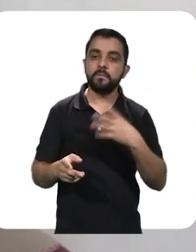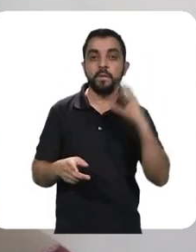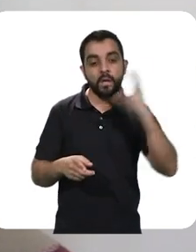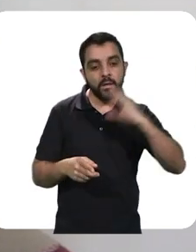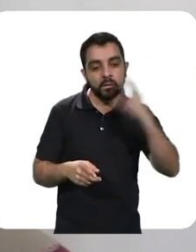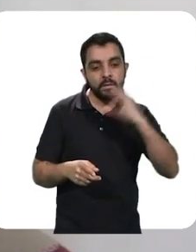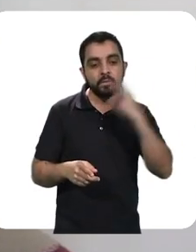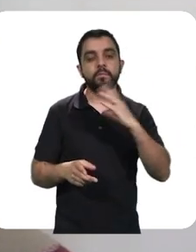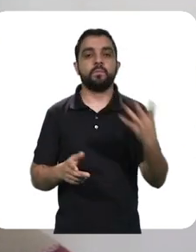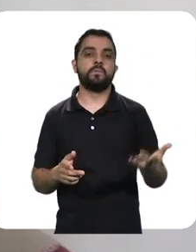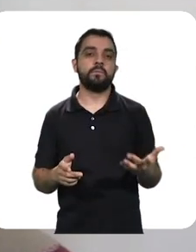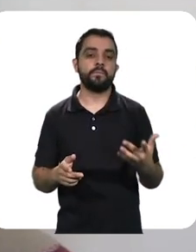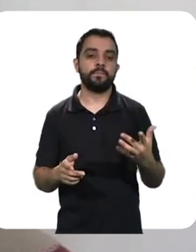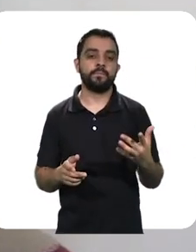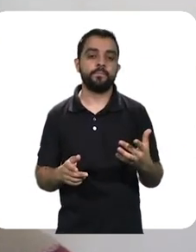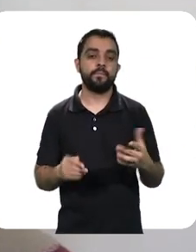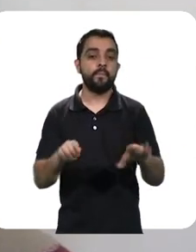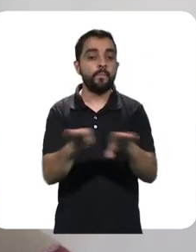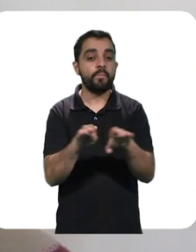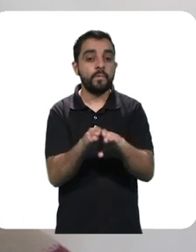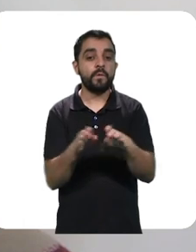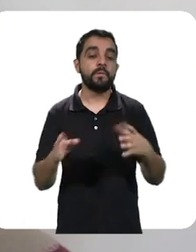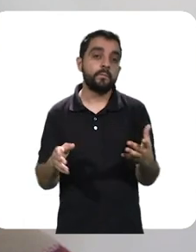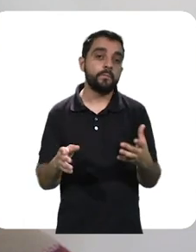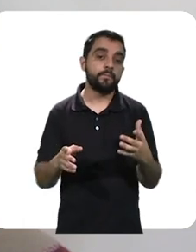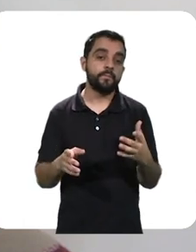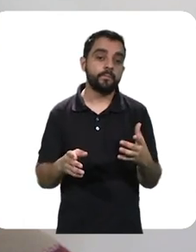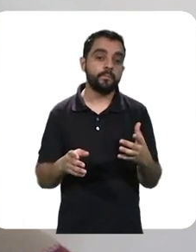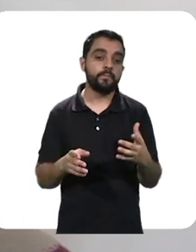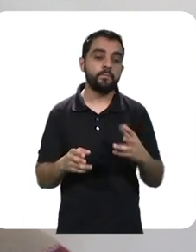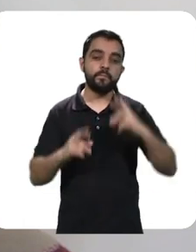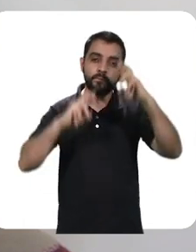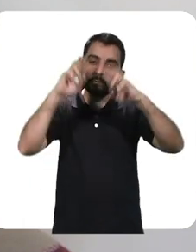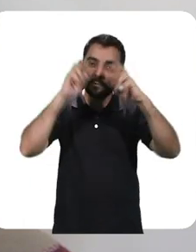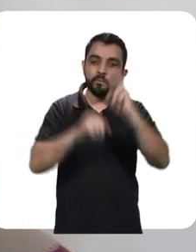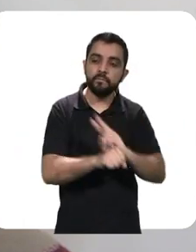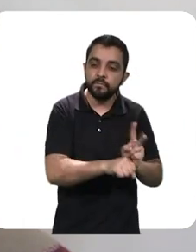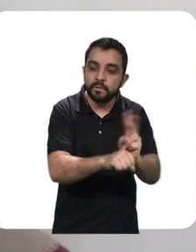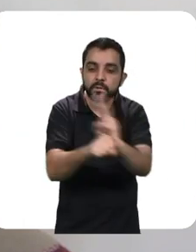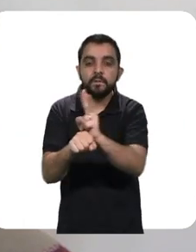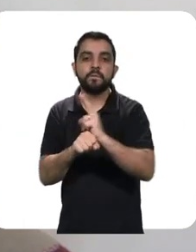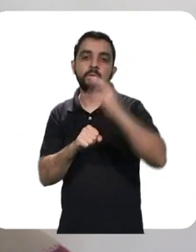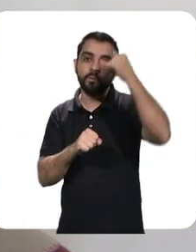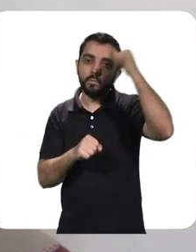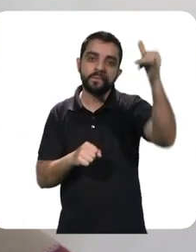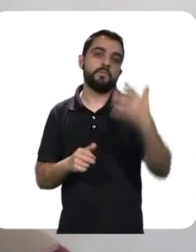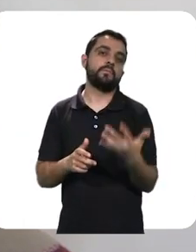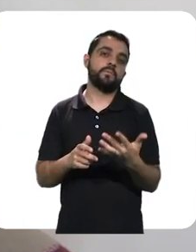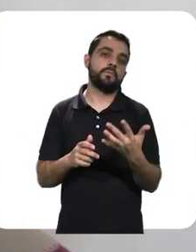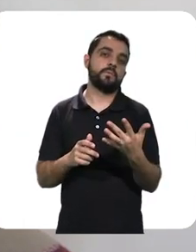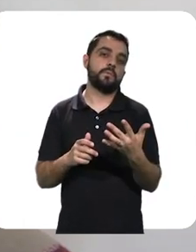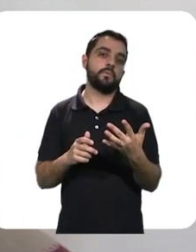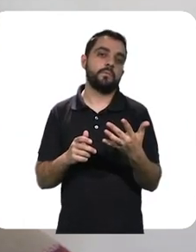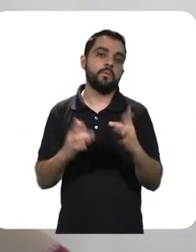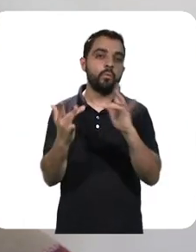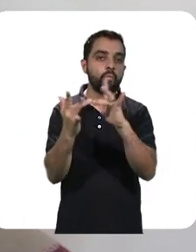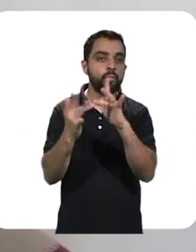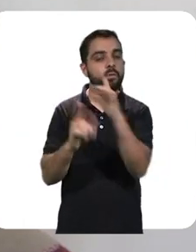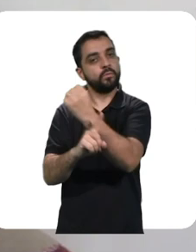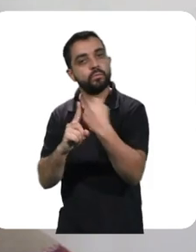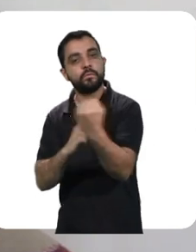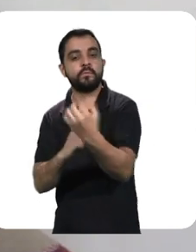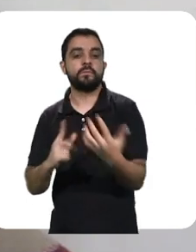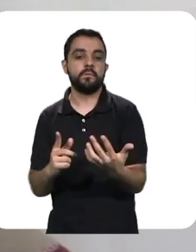seja... rapidamente, e a partir da fiscalização dessas ações, que a gente